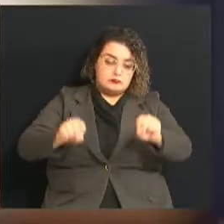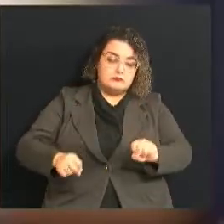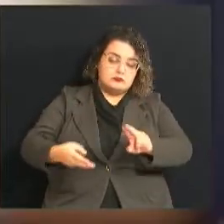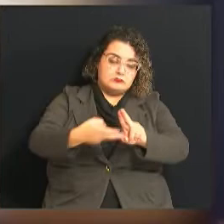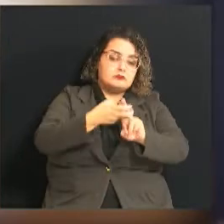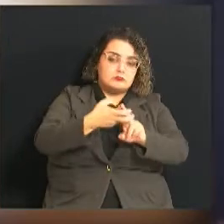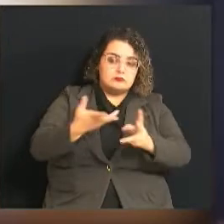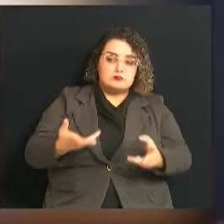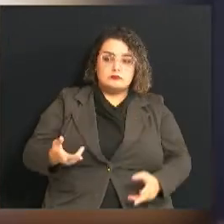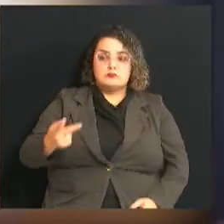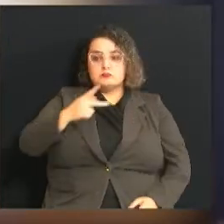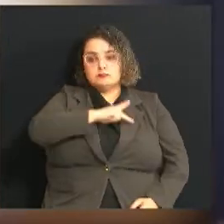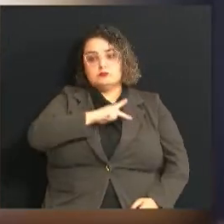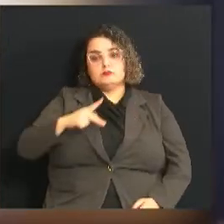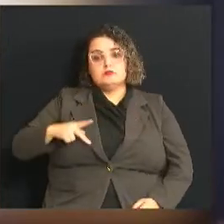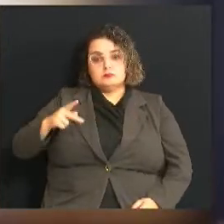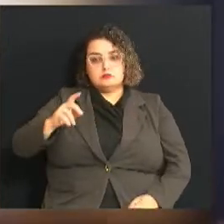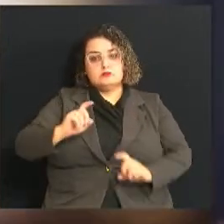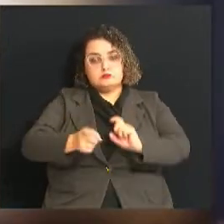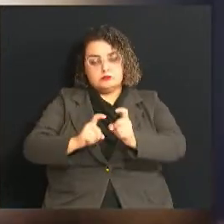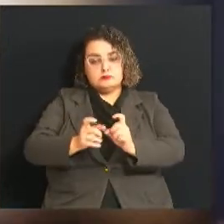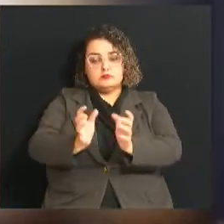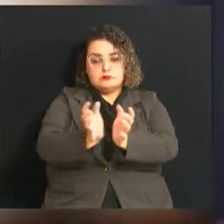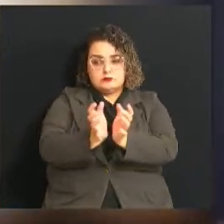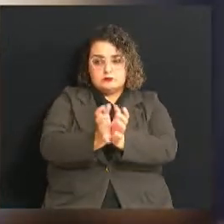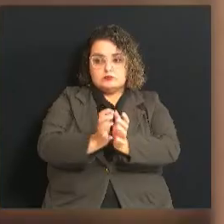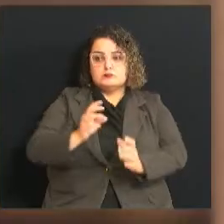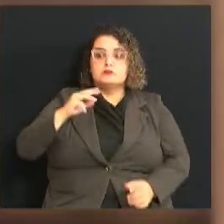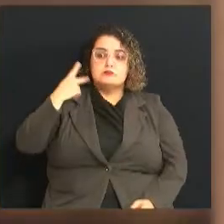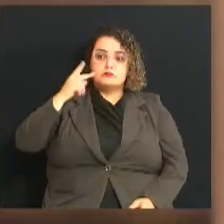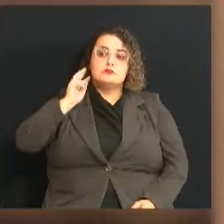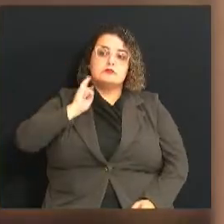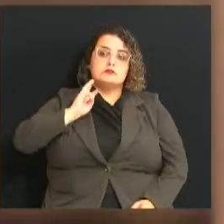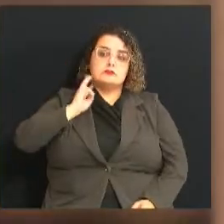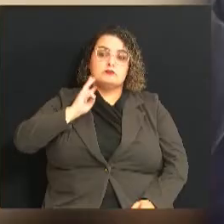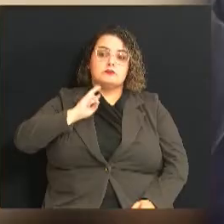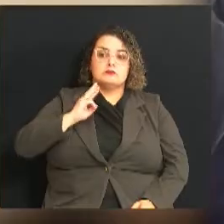da comissão, a reunião contou com a presença do vereador Cecílio Santos